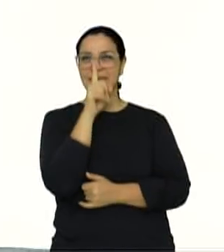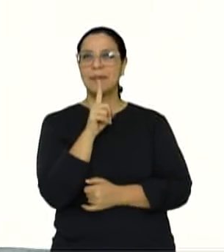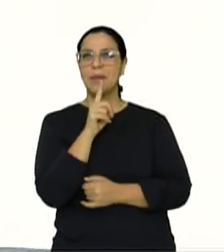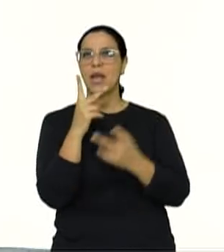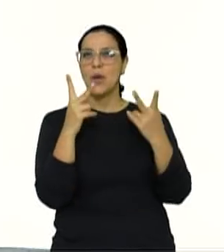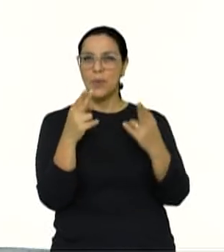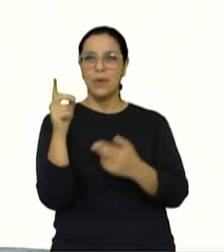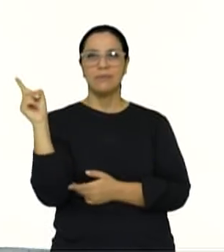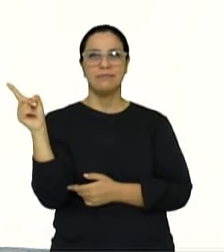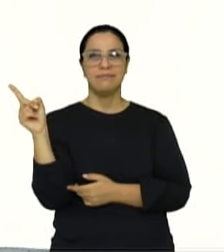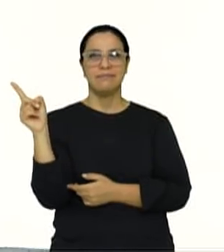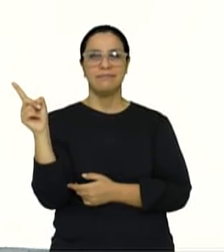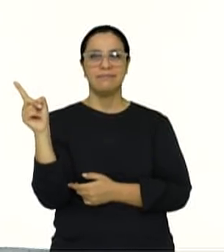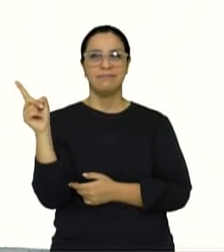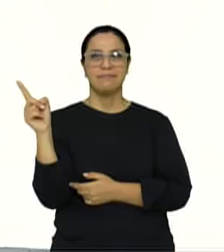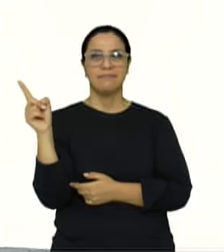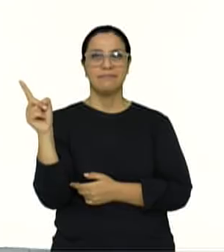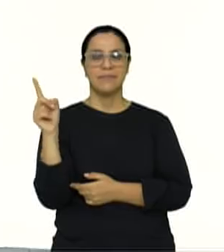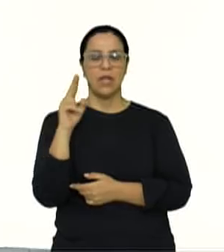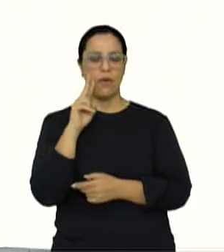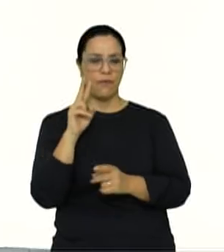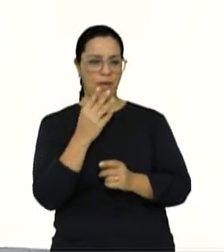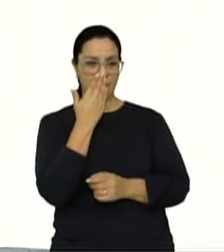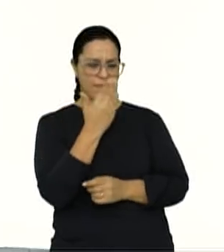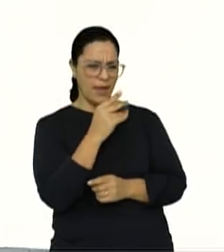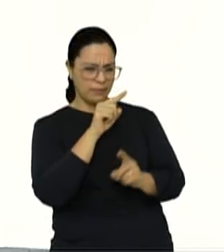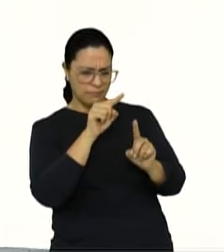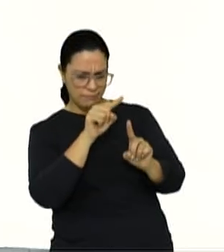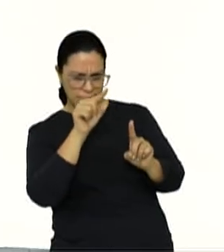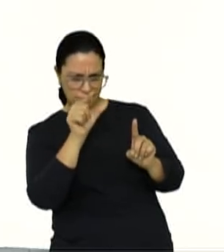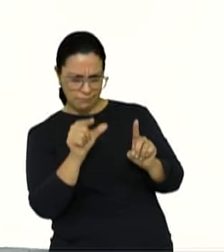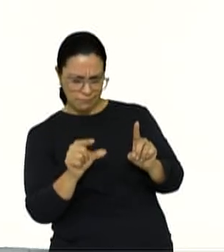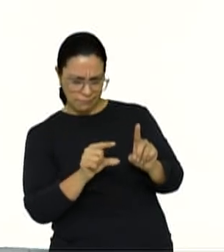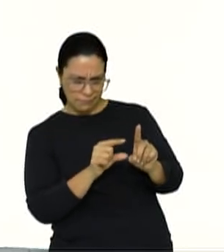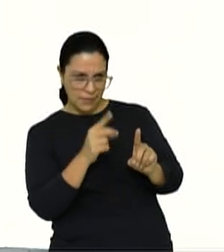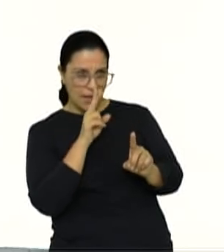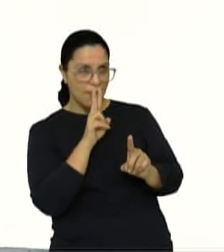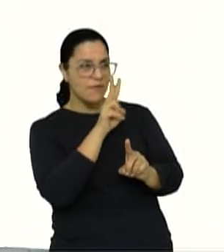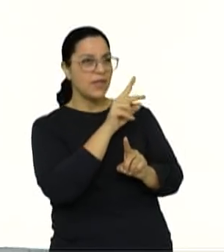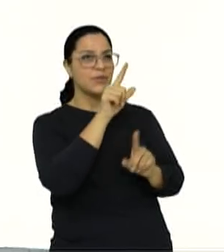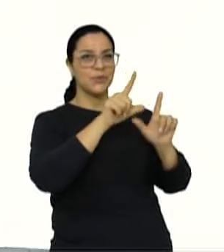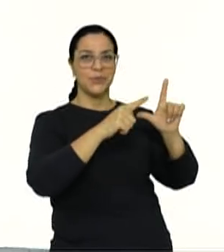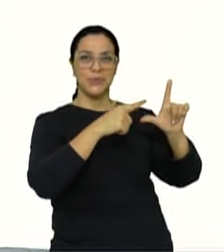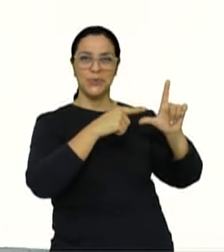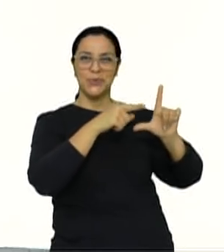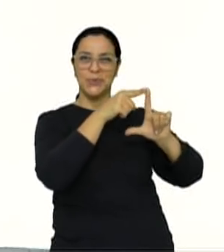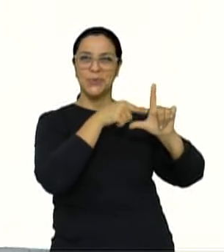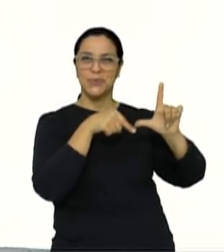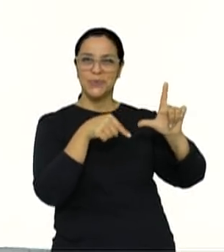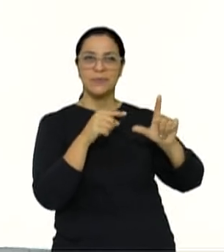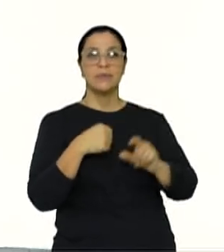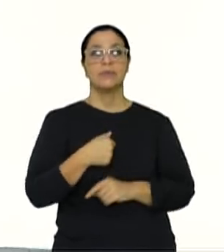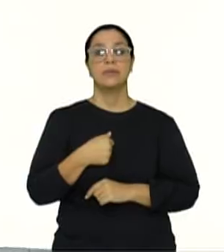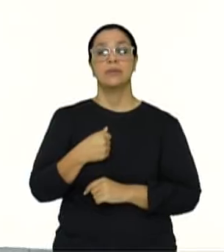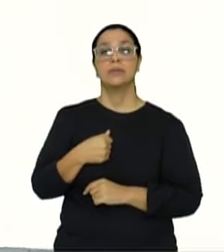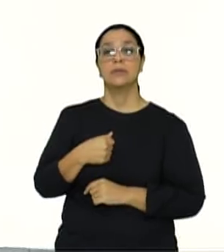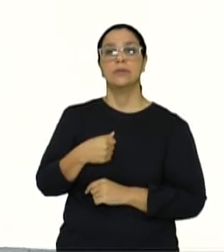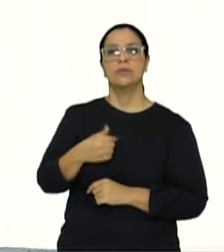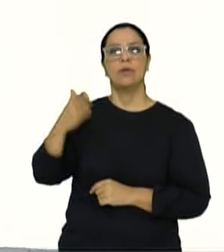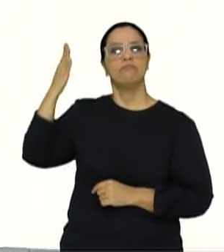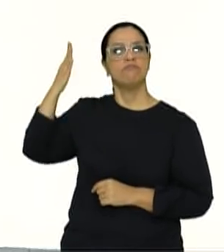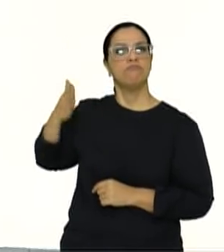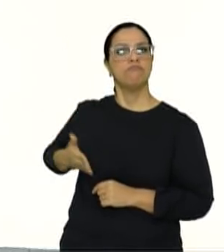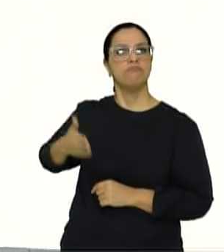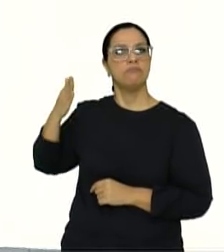exatamente a figura que a gente enxerga olhando ela de frente, ok? Já aqui, ó, vista lateral, essa aqui seria a